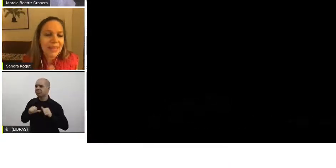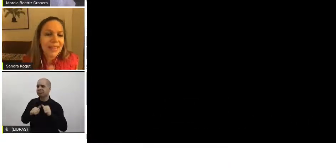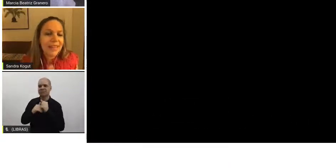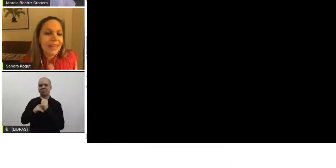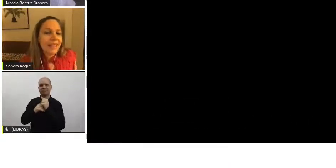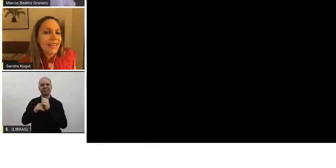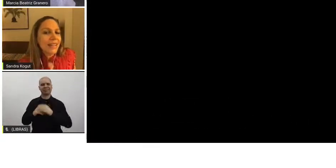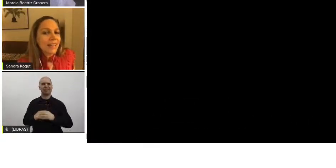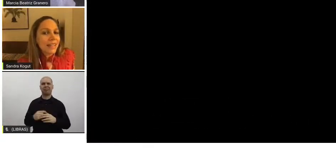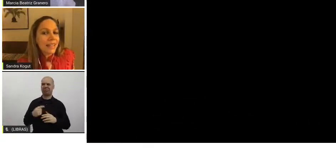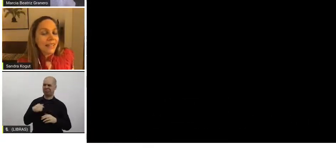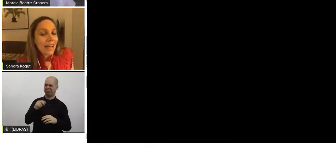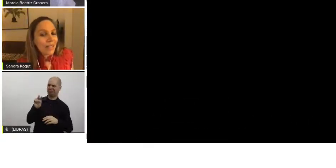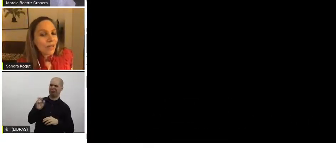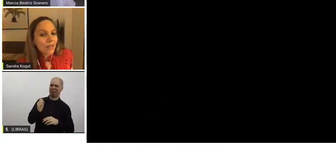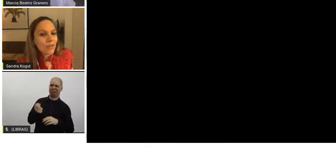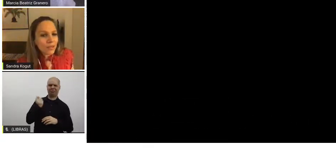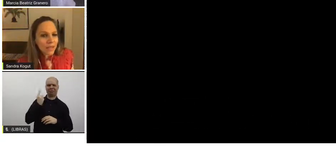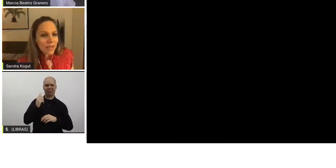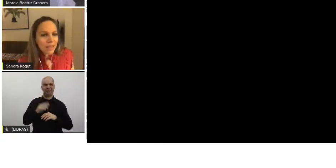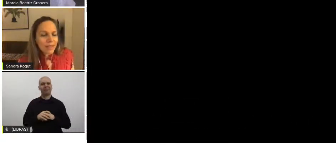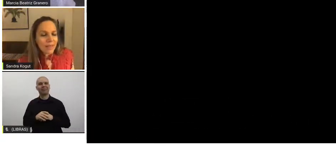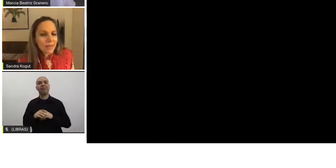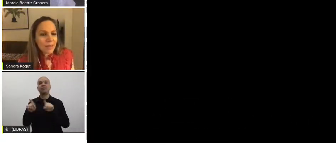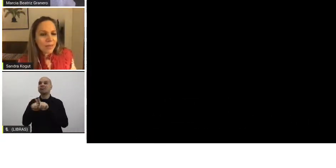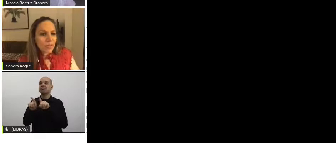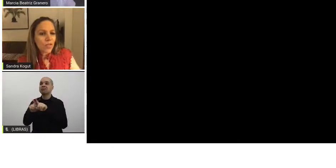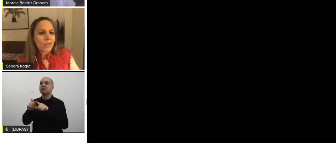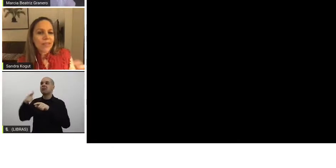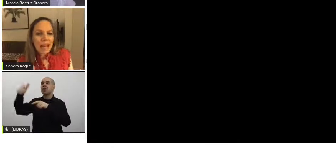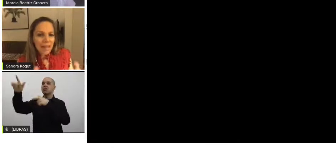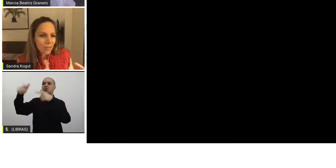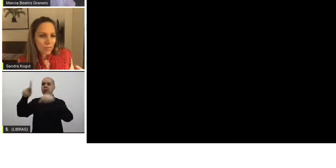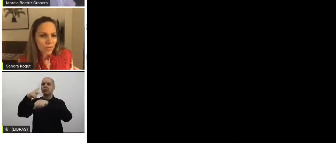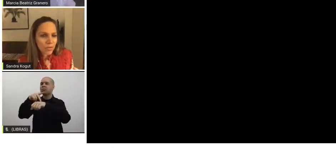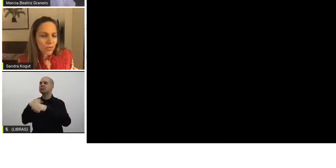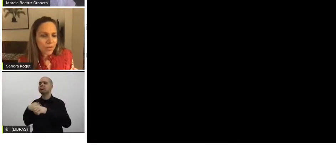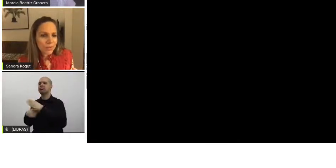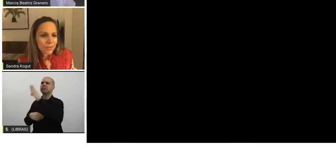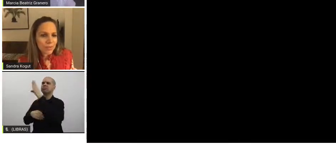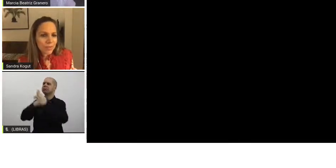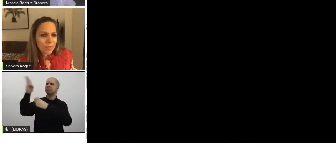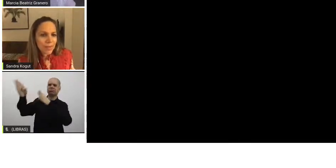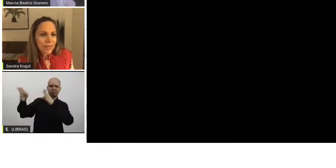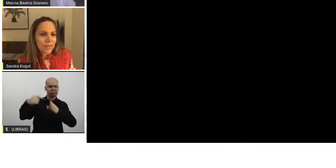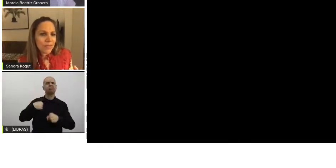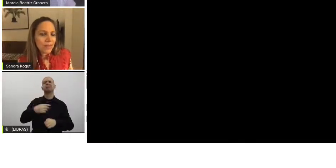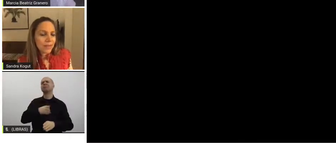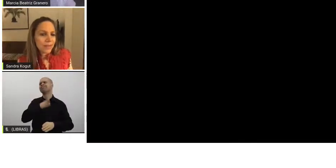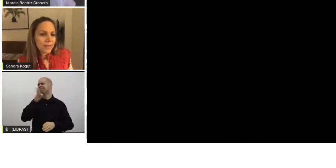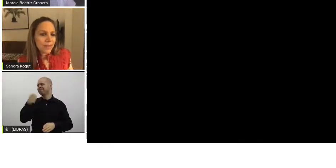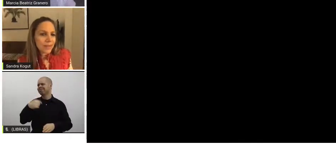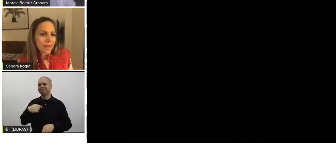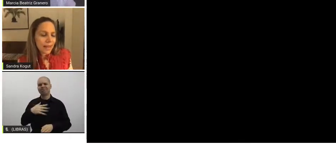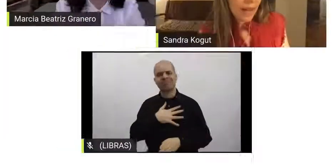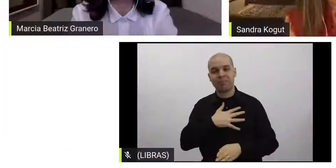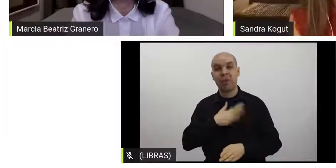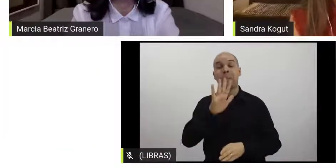cabine. E aí eu resolvi que eu ia juntar isso tudo e